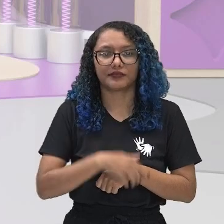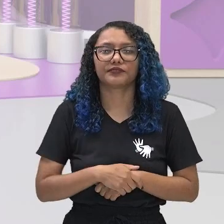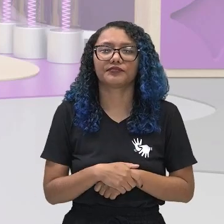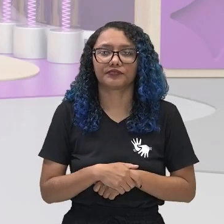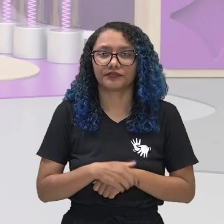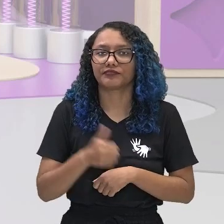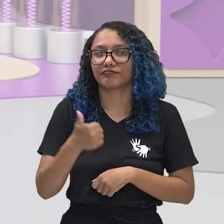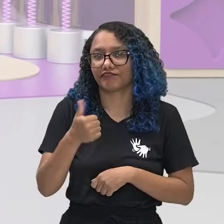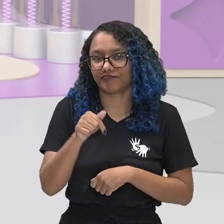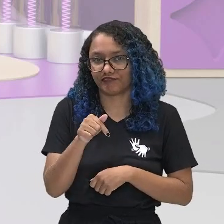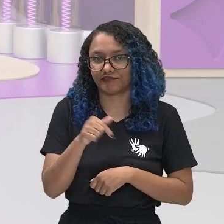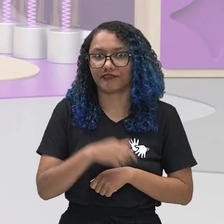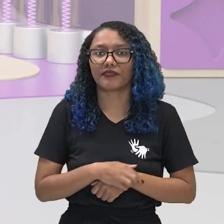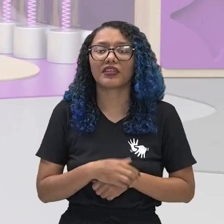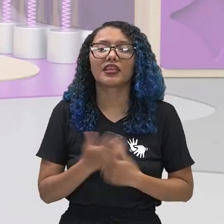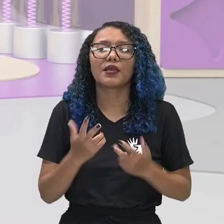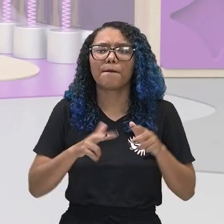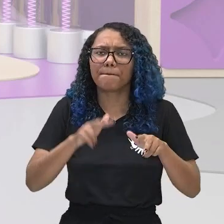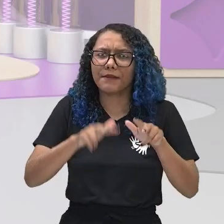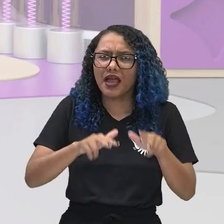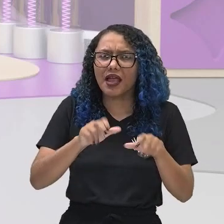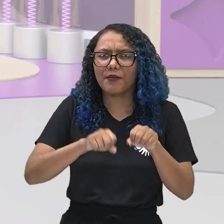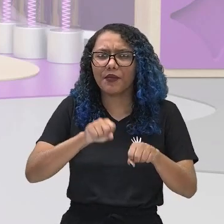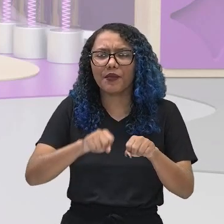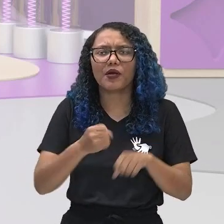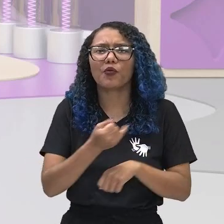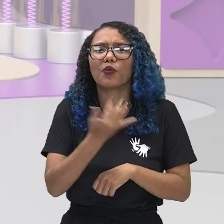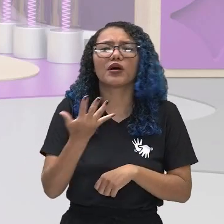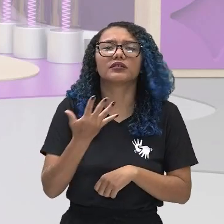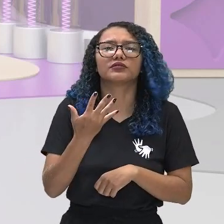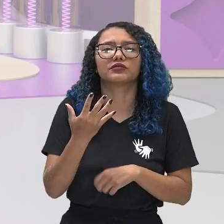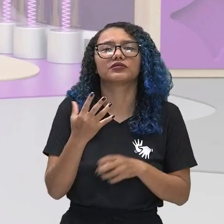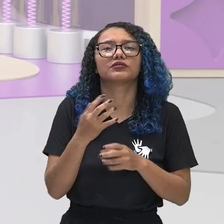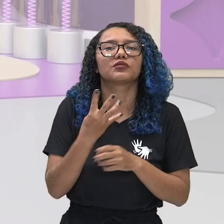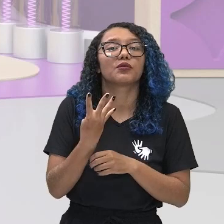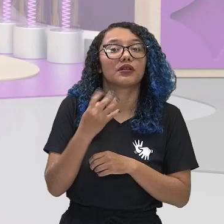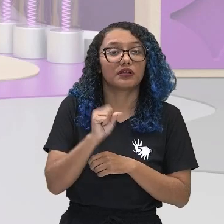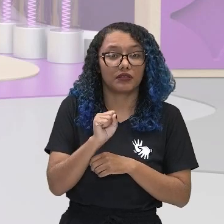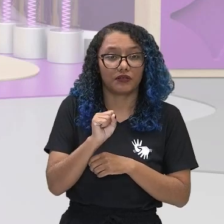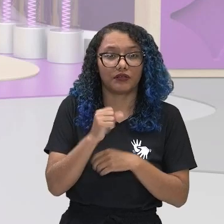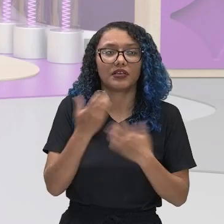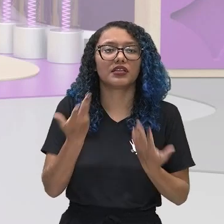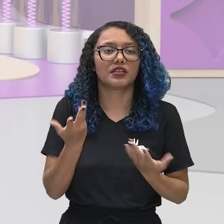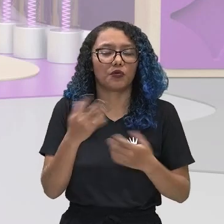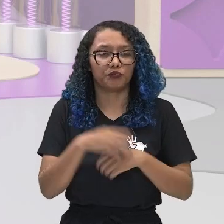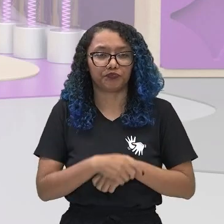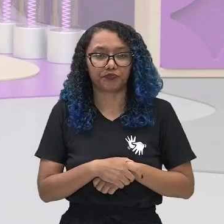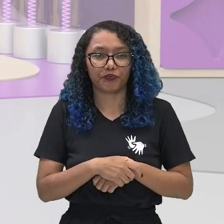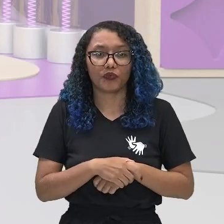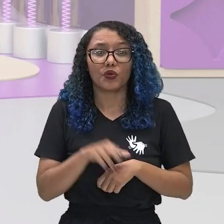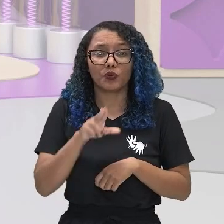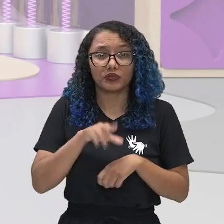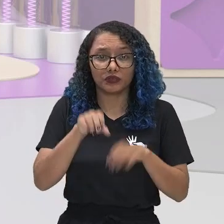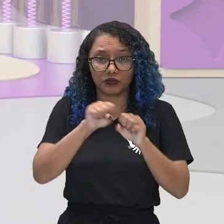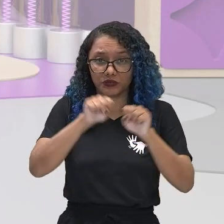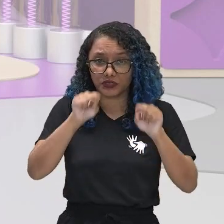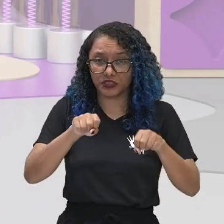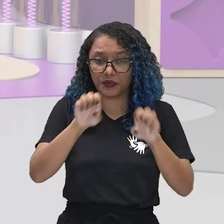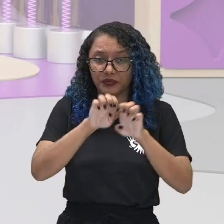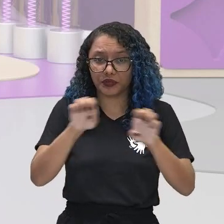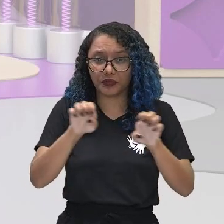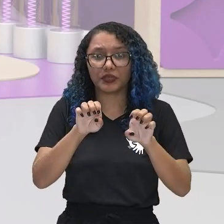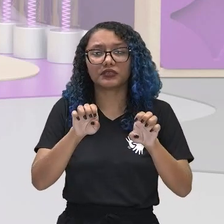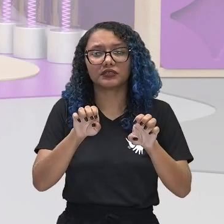são 48 pés. Através de um sistema de equações, determine a quantidade